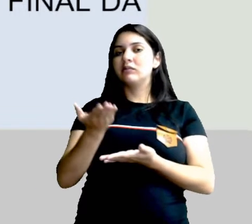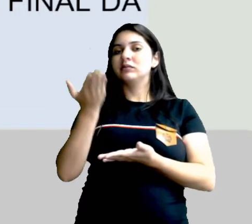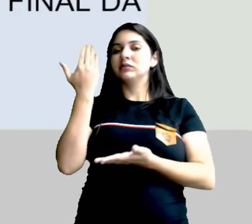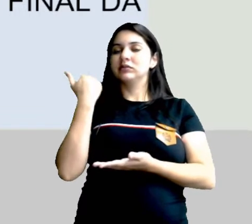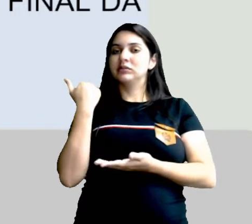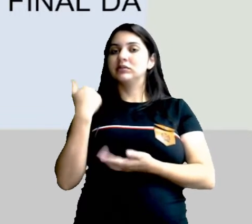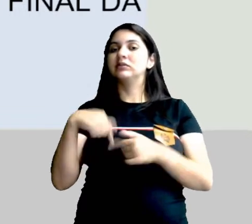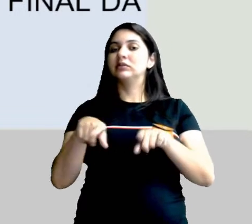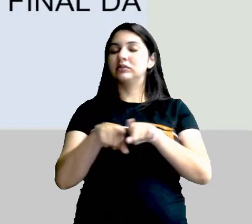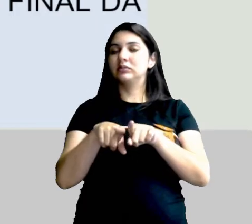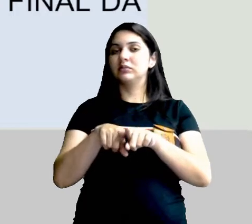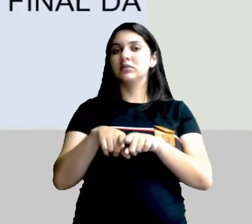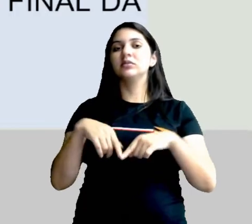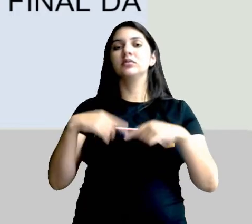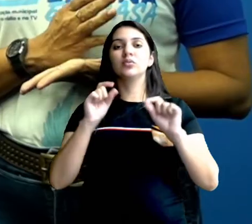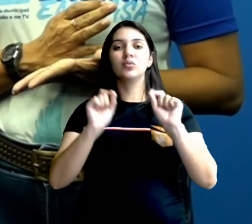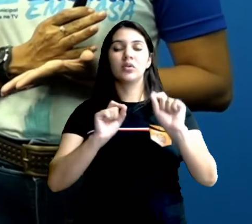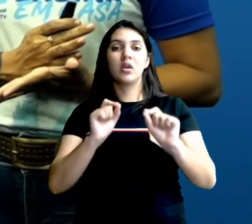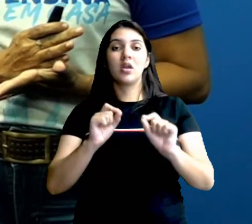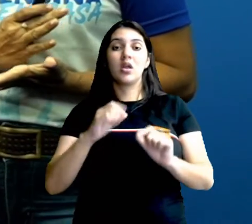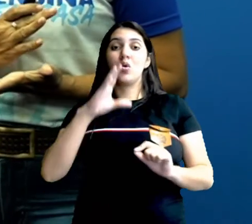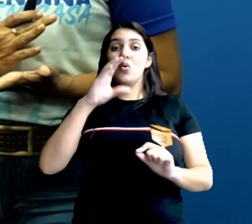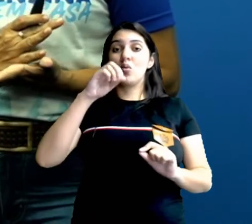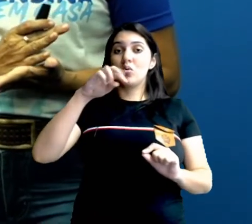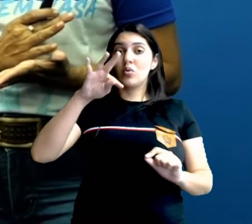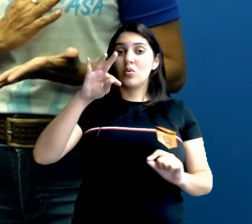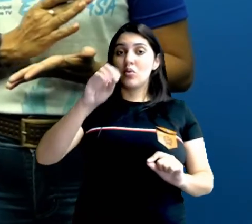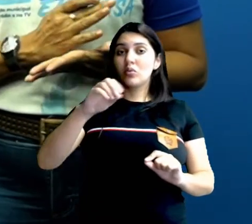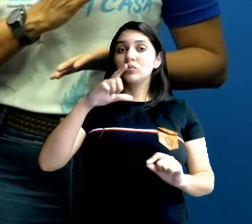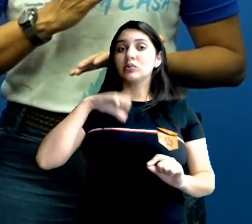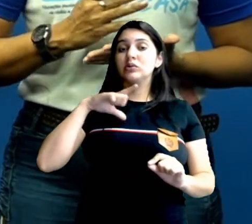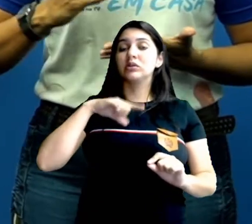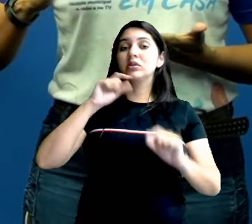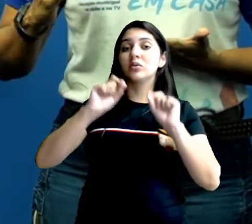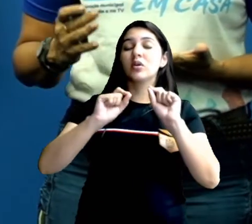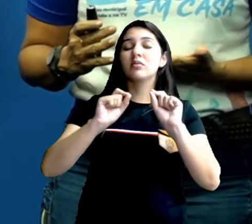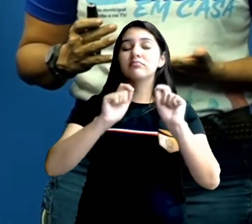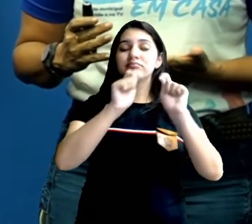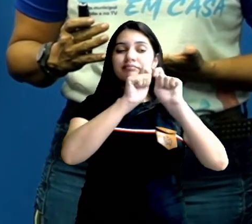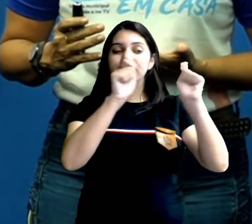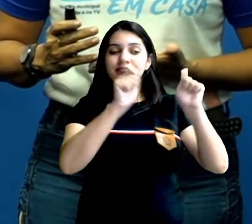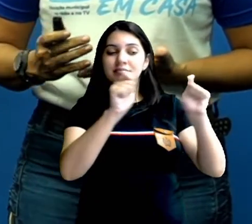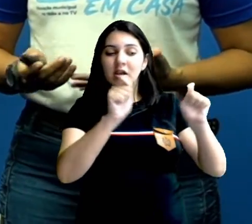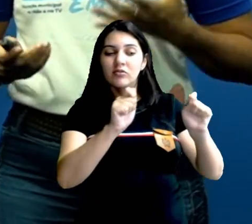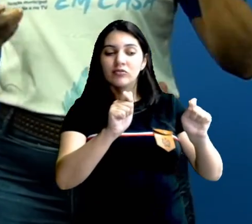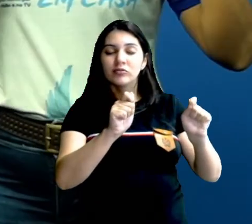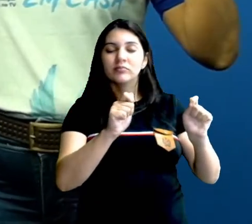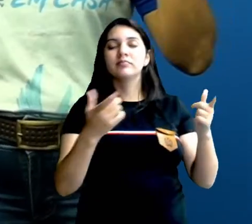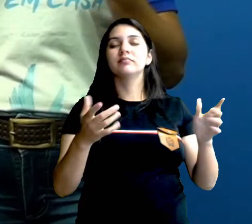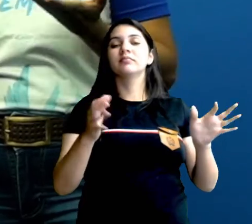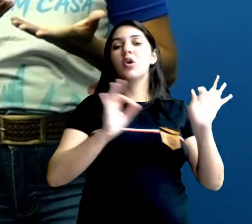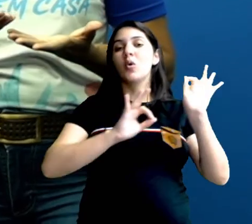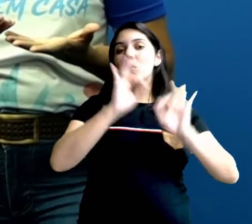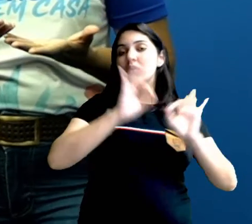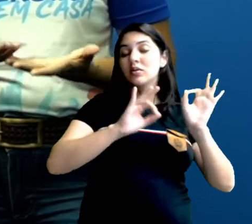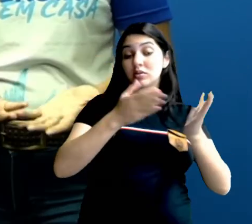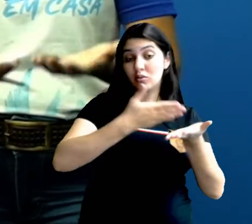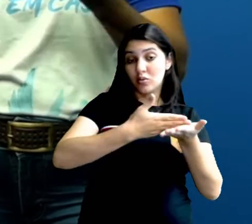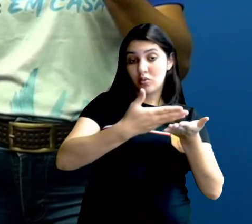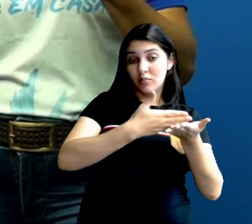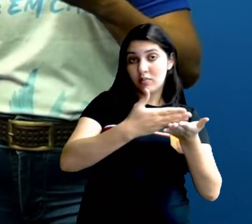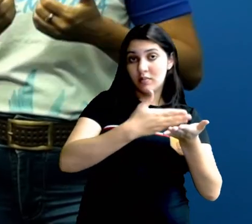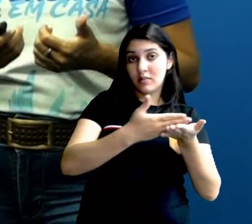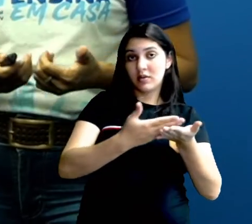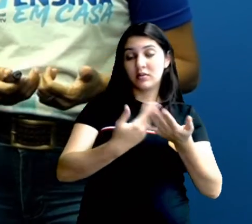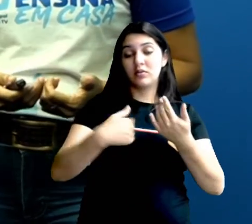anterior também, que o conto ele tem uma estrutura. Tá certo? A parte